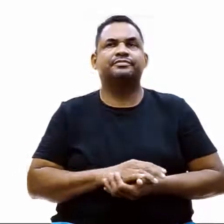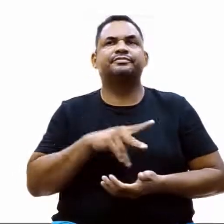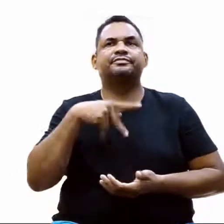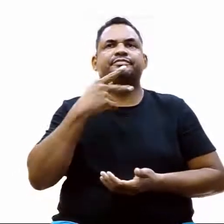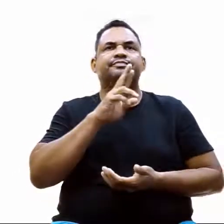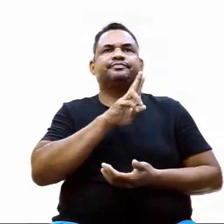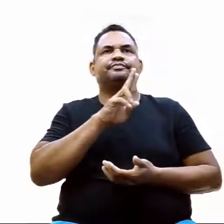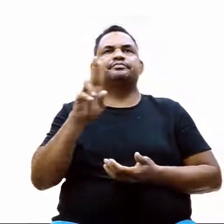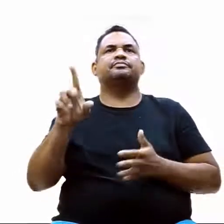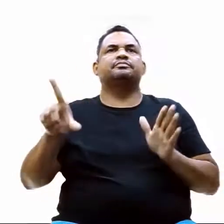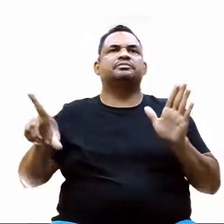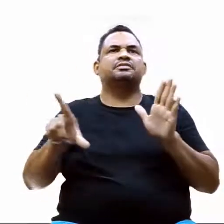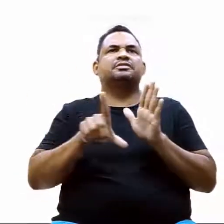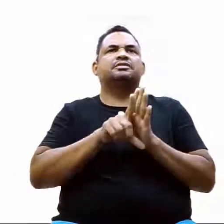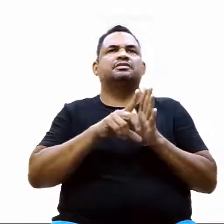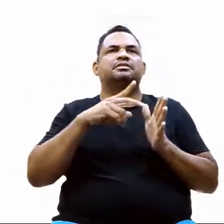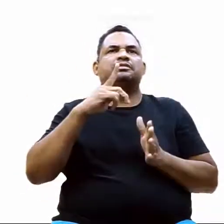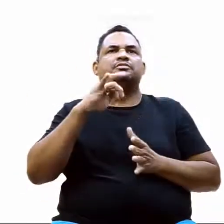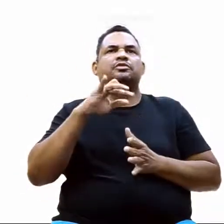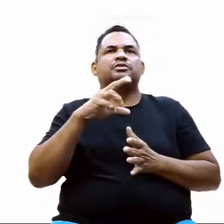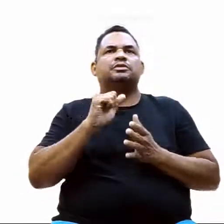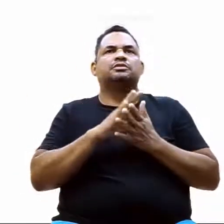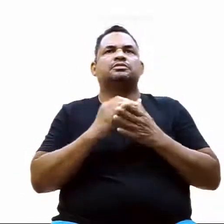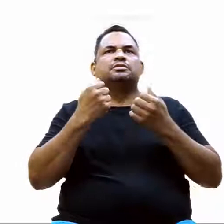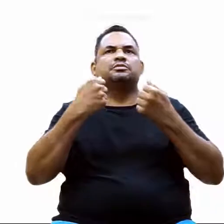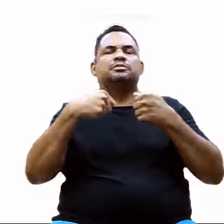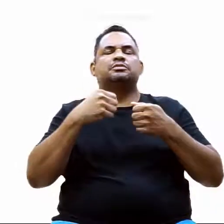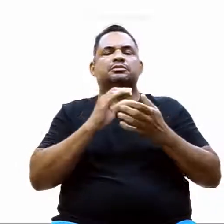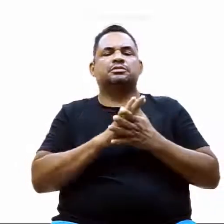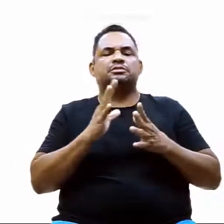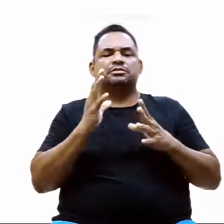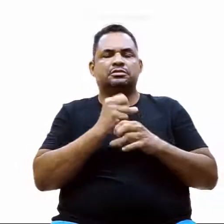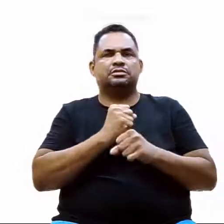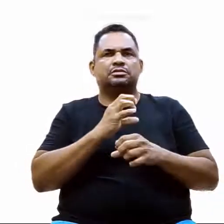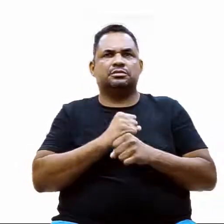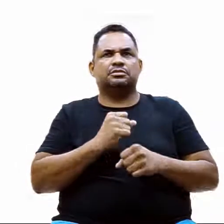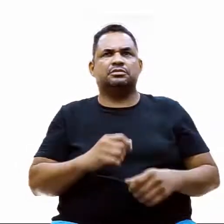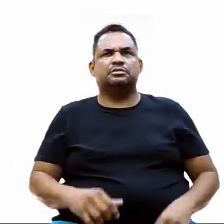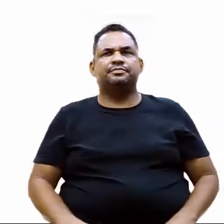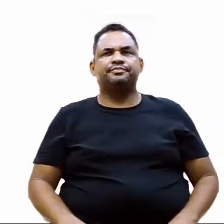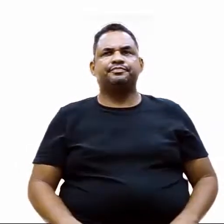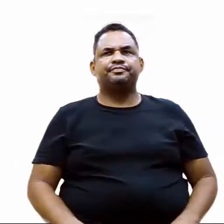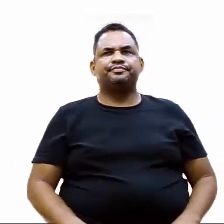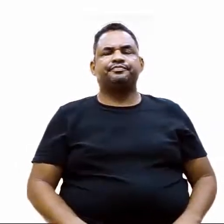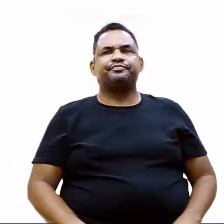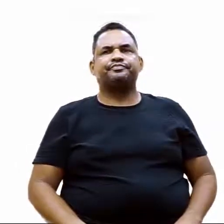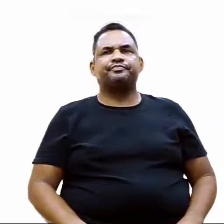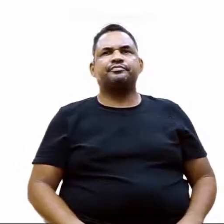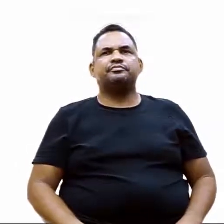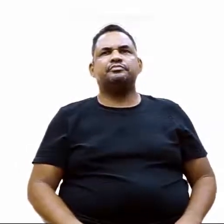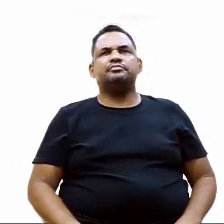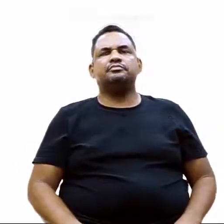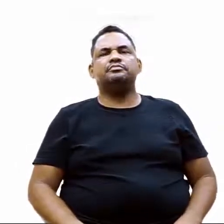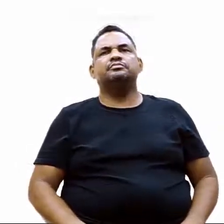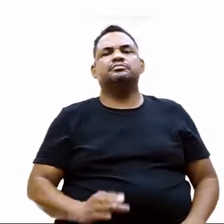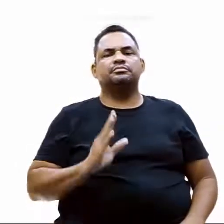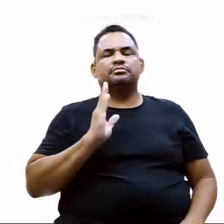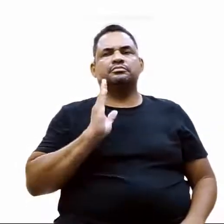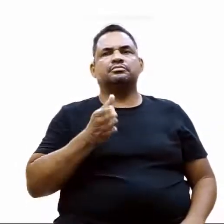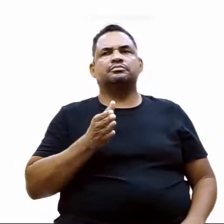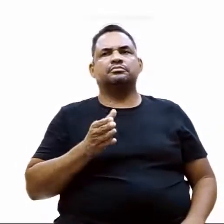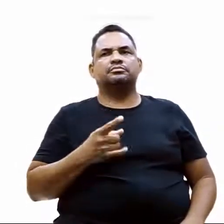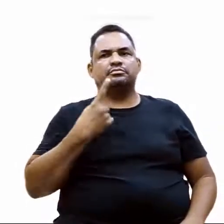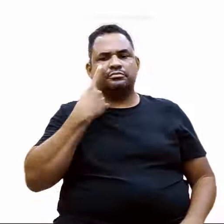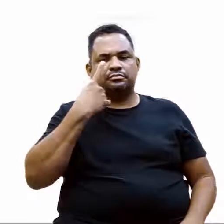leis ponderais que permitiram esse cálculo. Com relação às leis ponderais, vocês já viram,